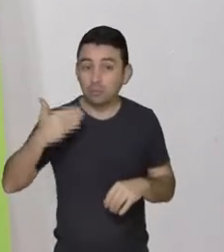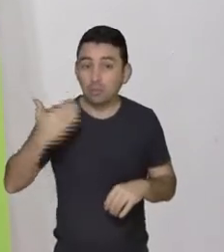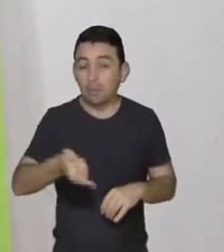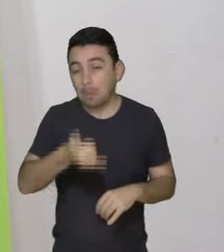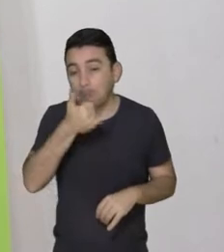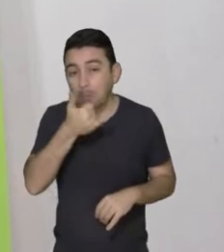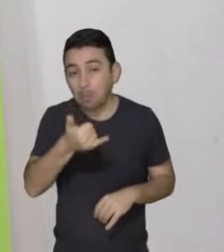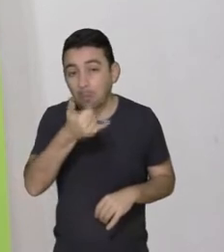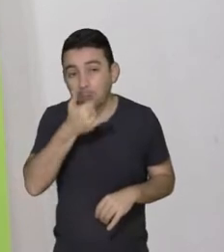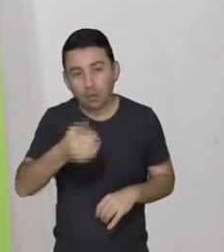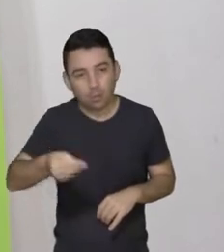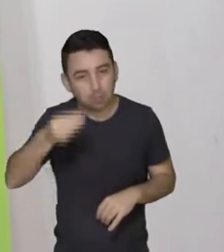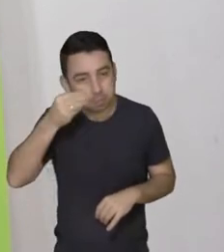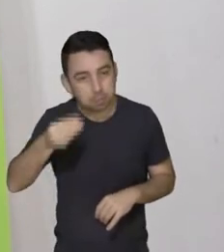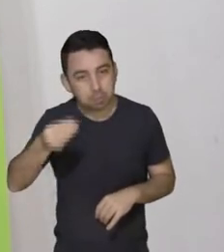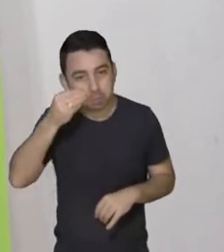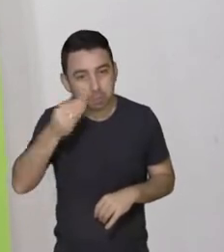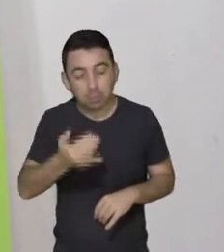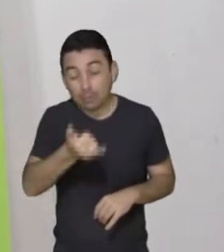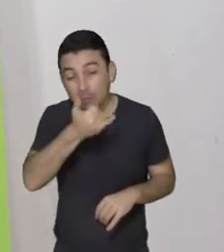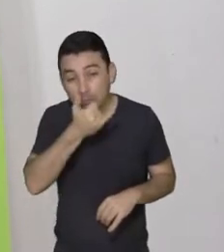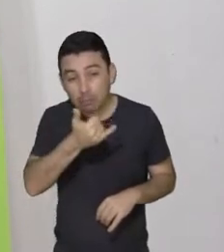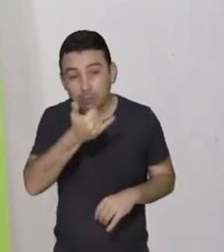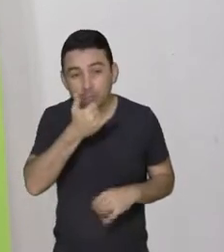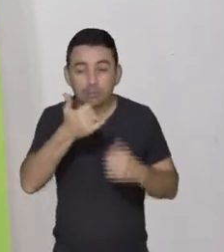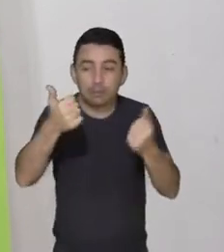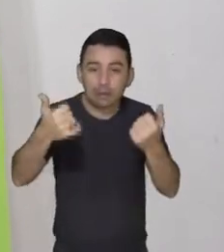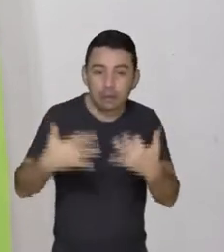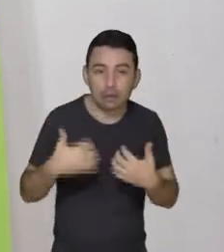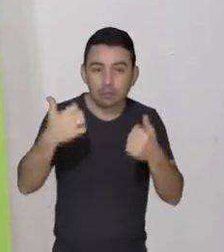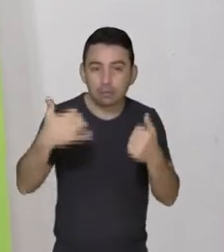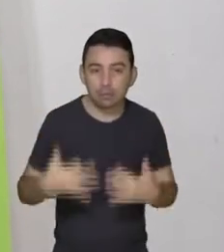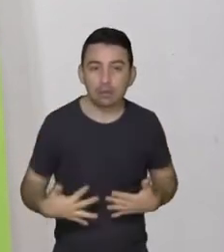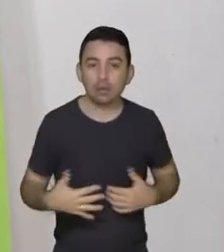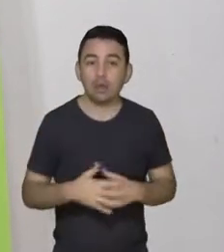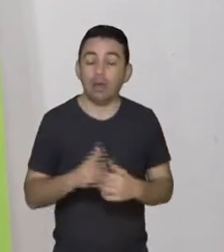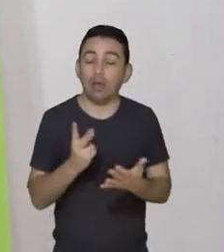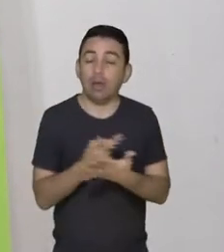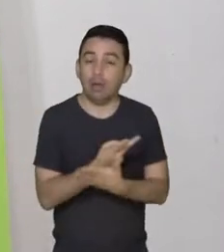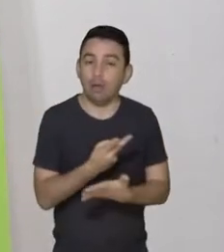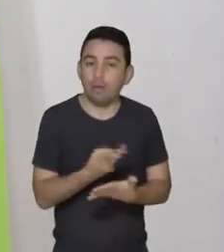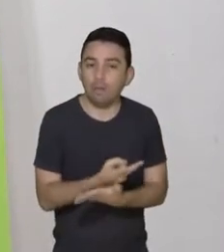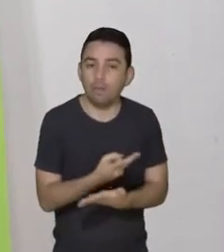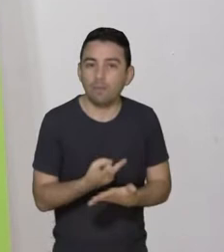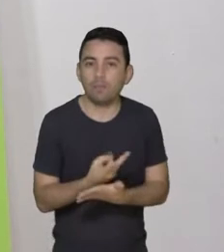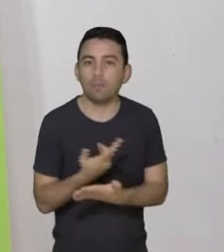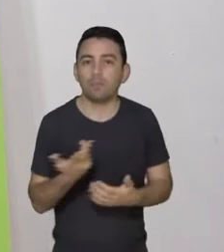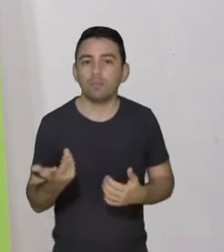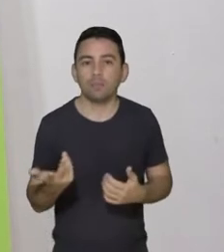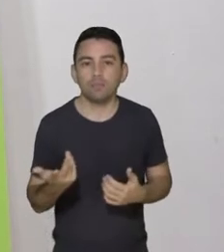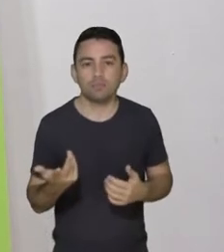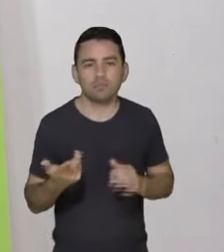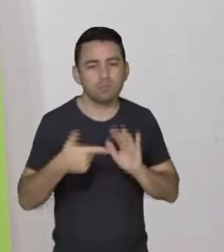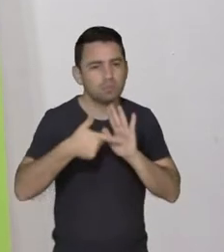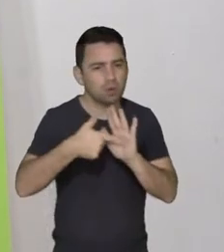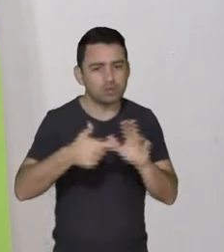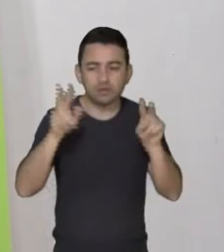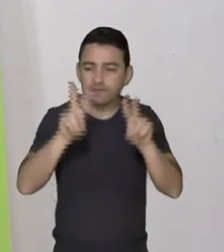retratando se retratar tentando explicar um erro visível